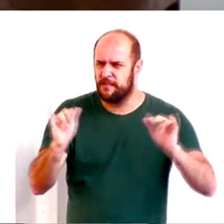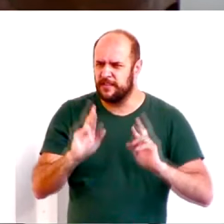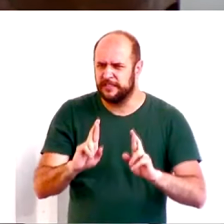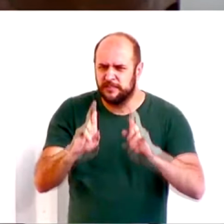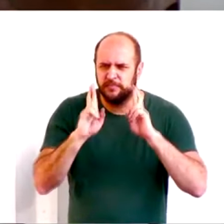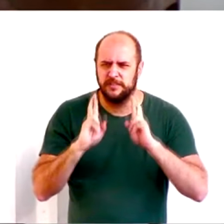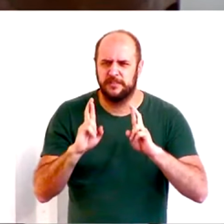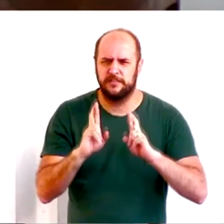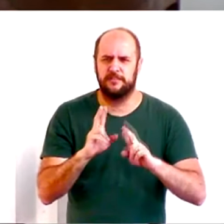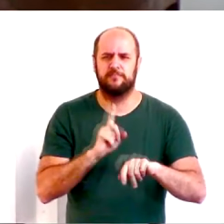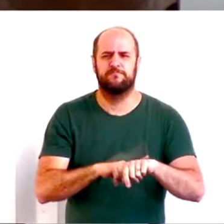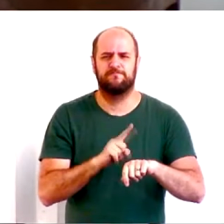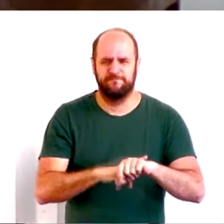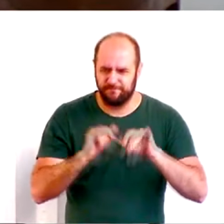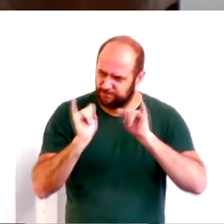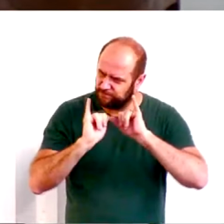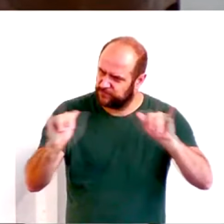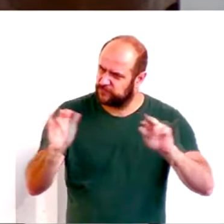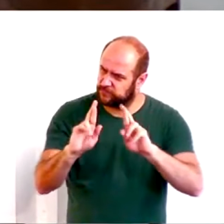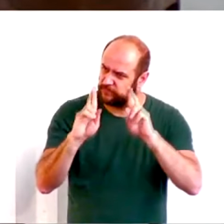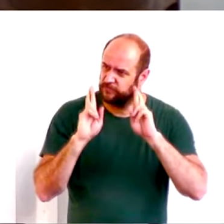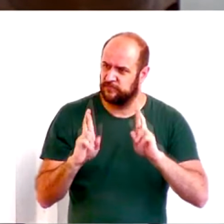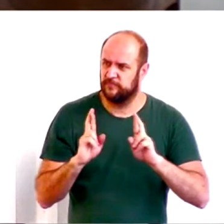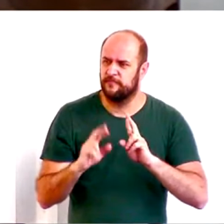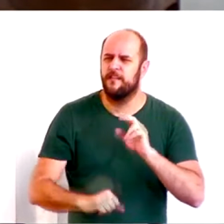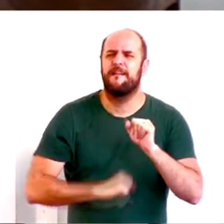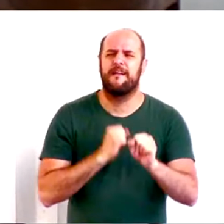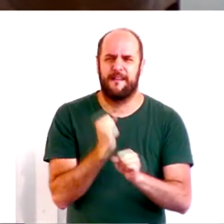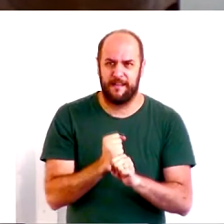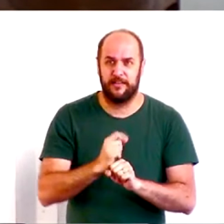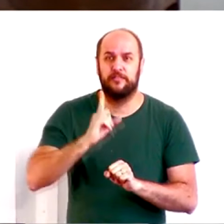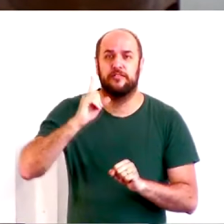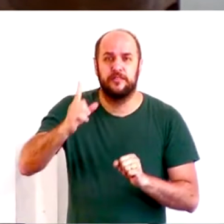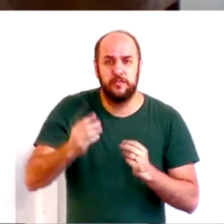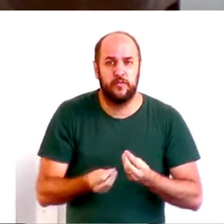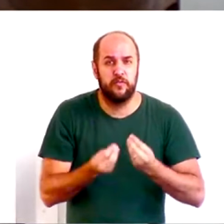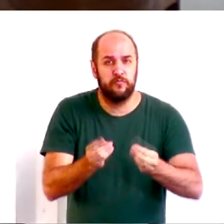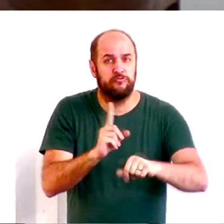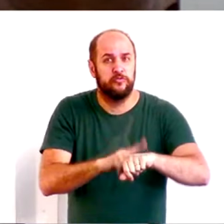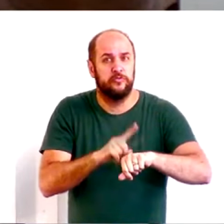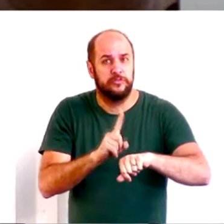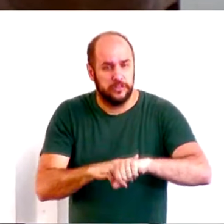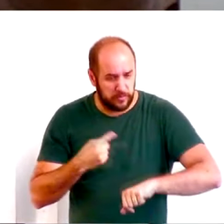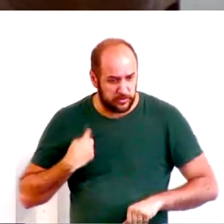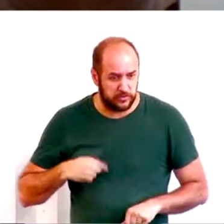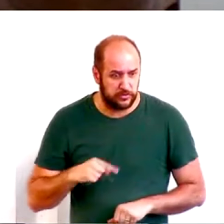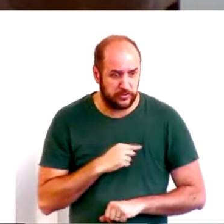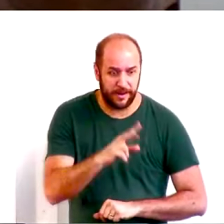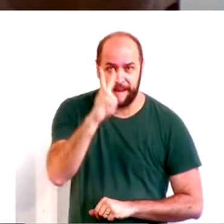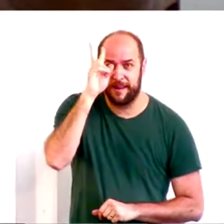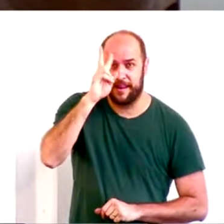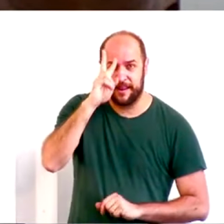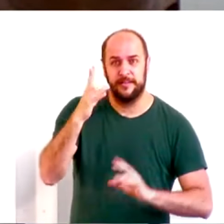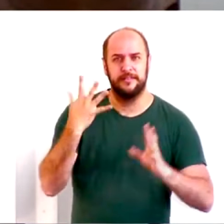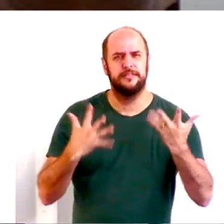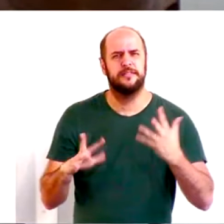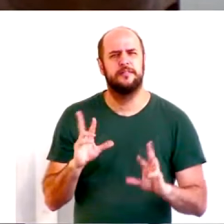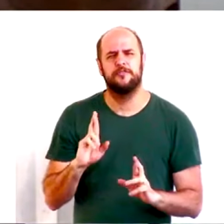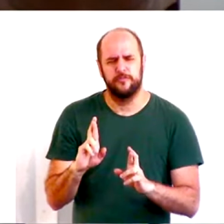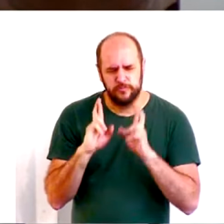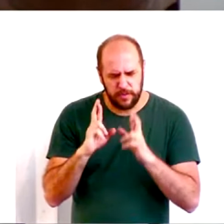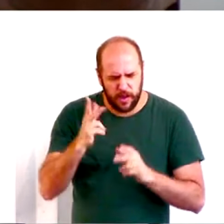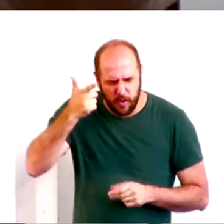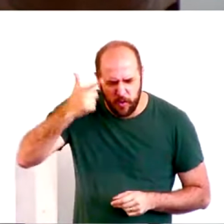é o momento também de esperança todo ano Deus nos dá um tempo para acreditarmos mais para esperarmos de novo